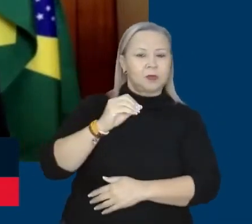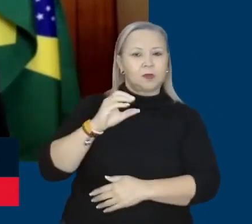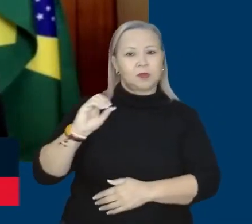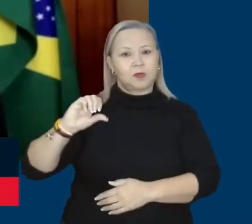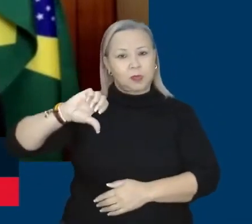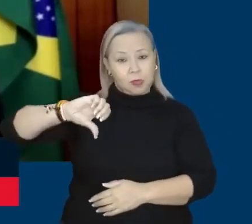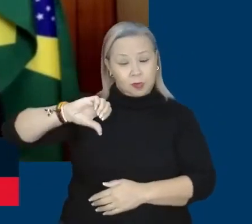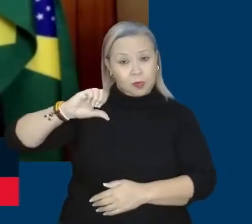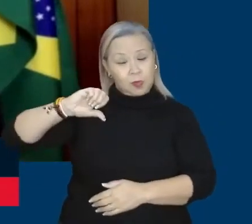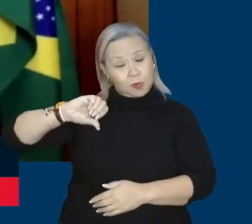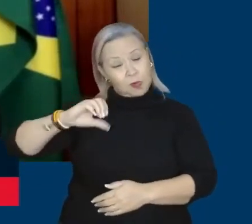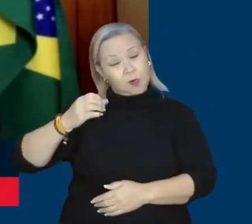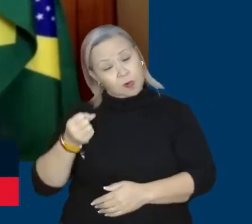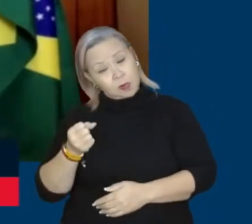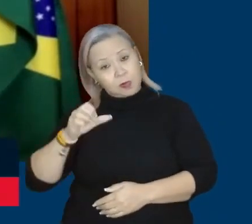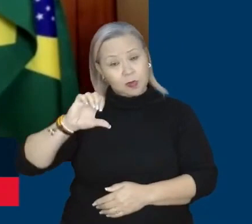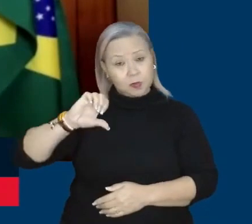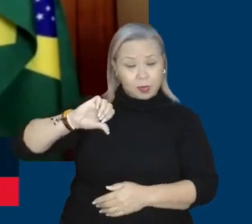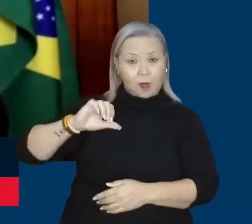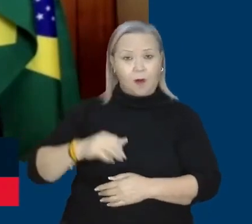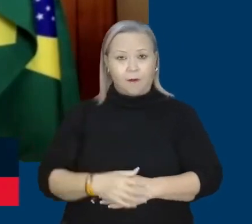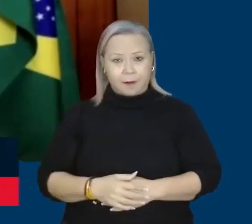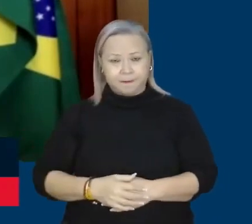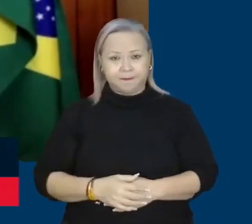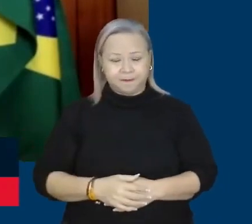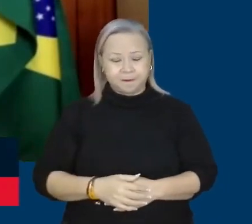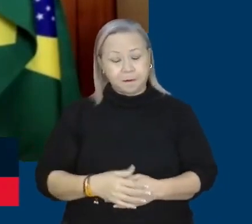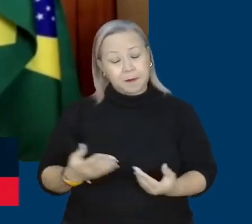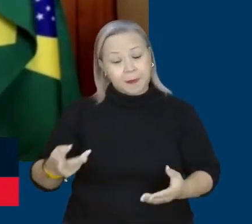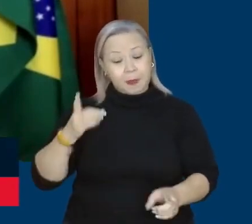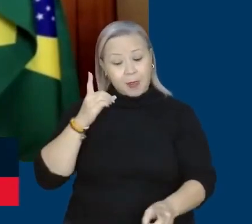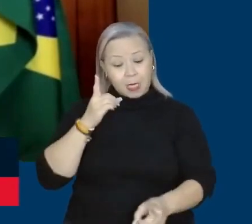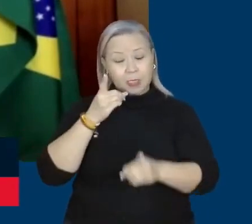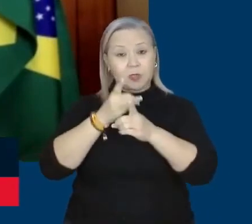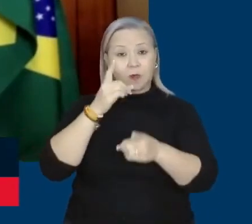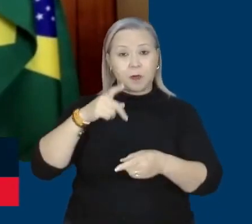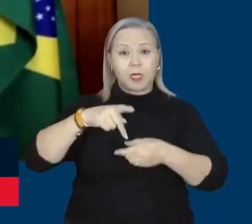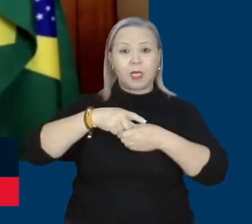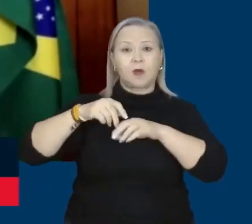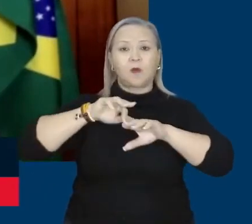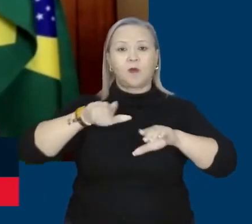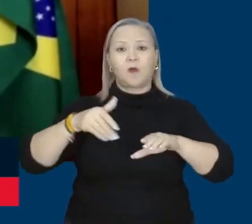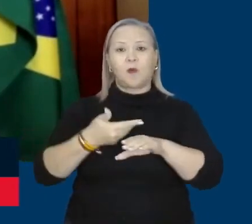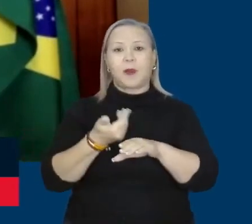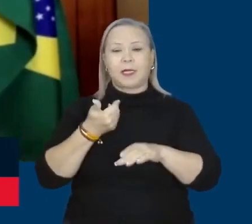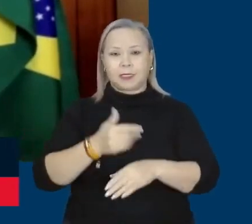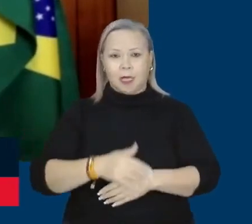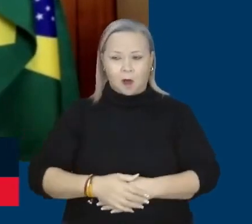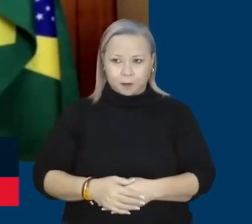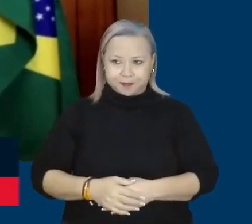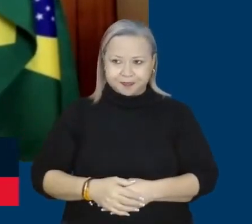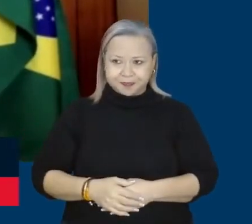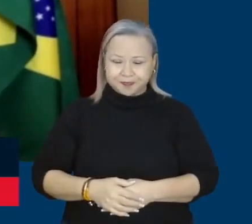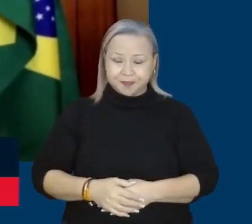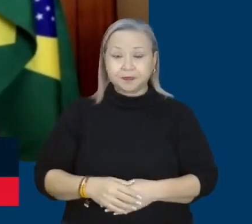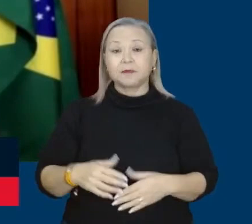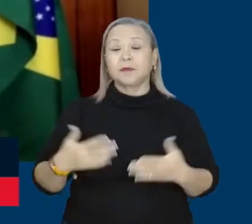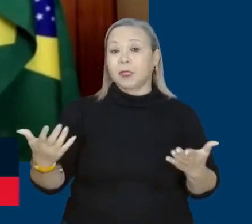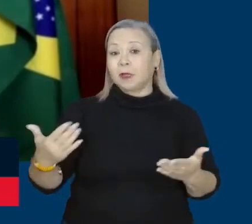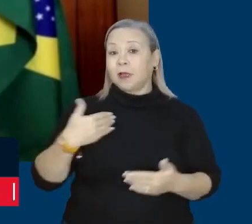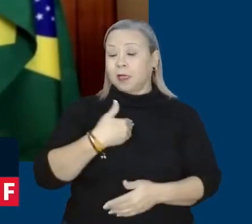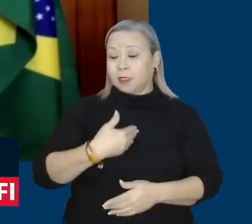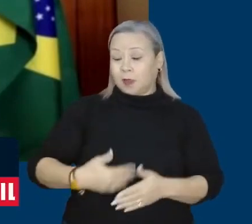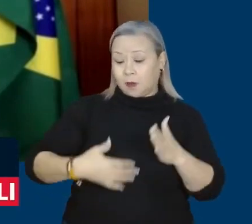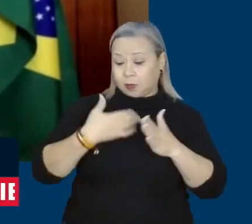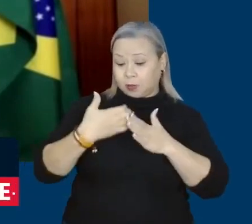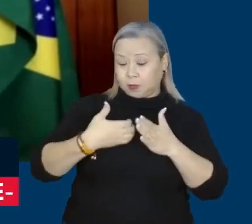de descobrir o pré-sal. Então, a luta, né, pelas empresas públicas teve aí a presença